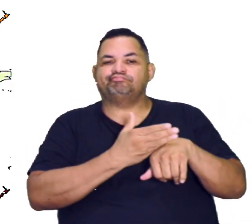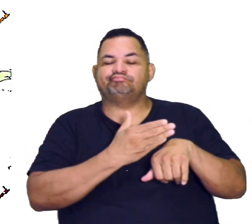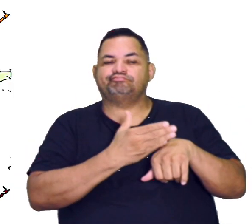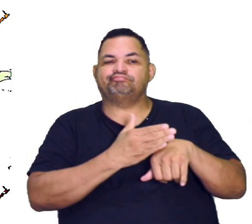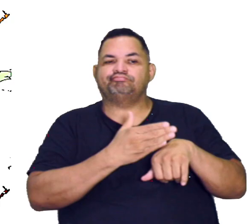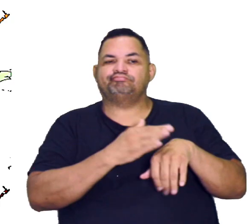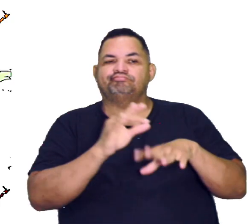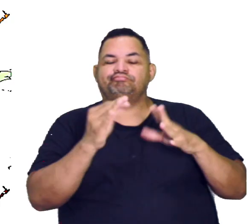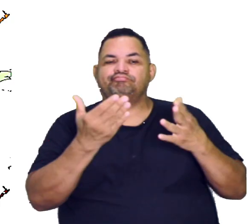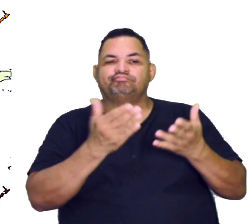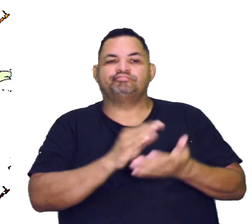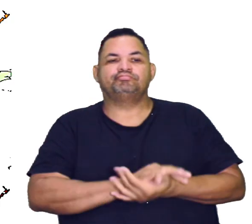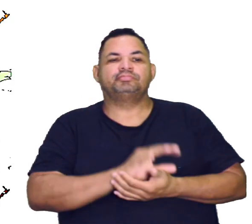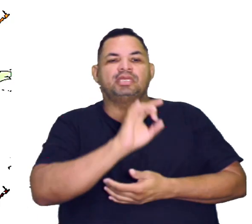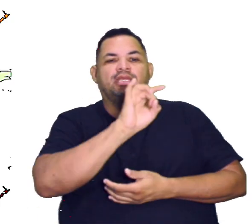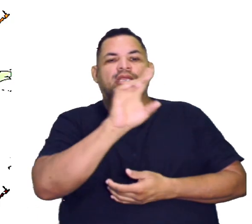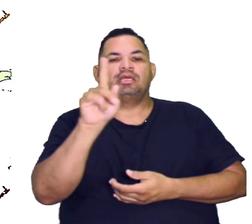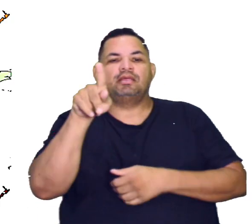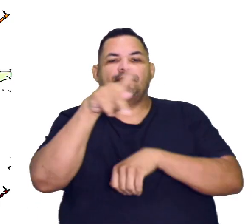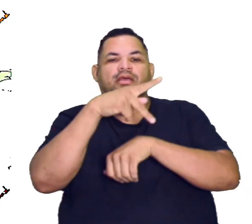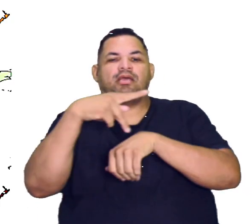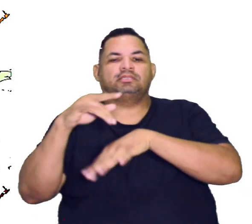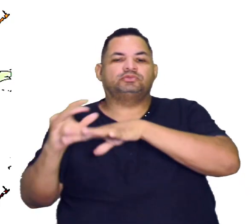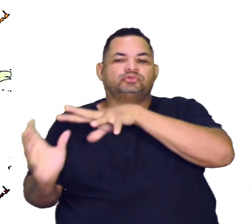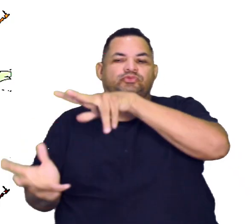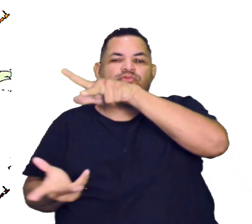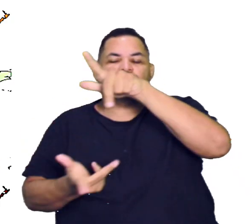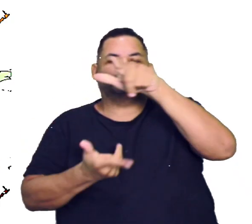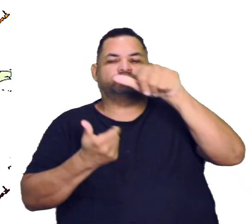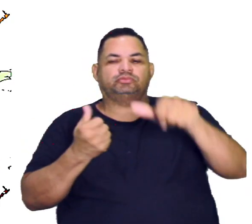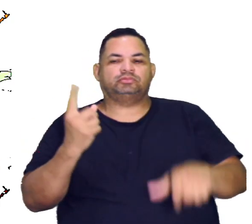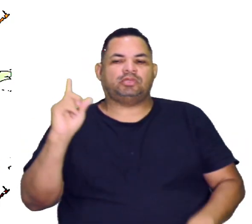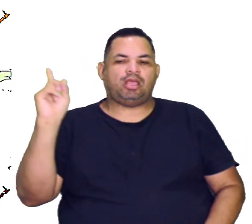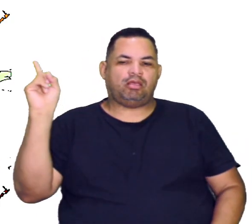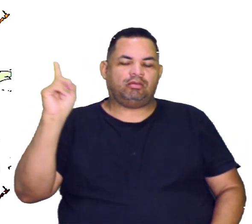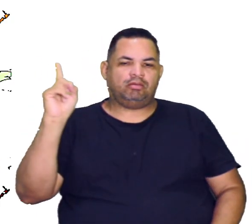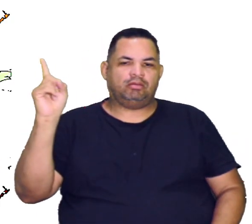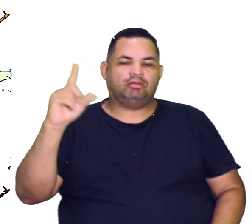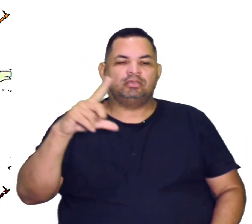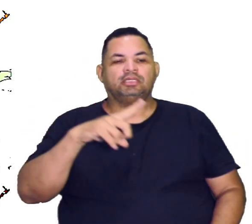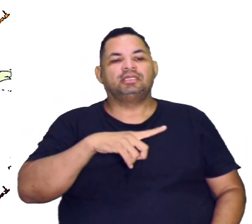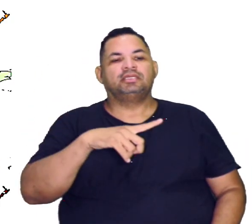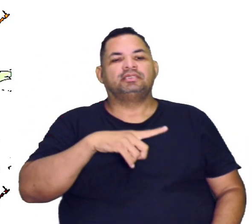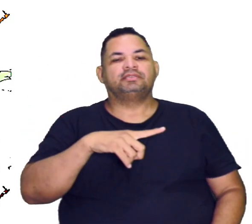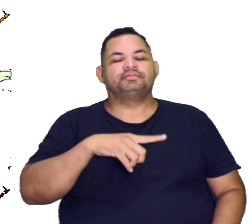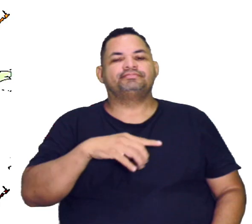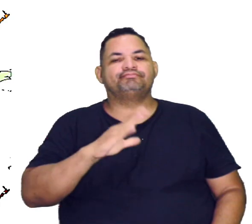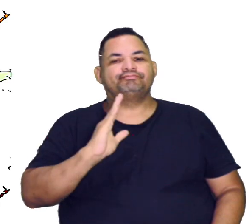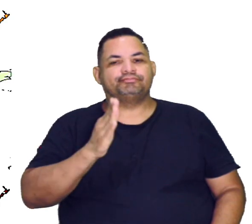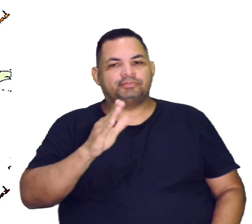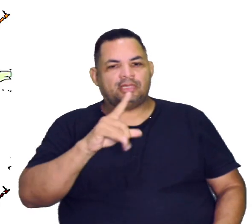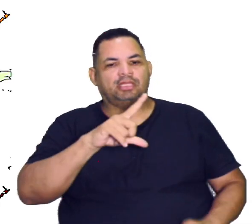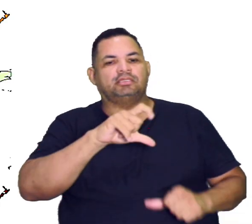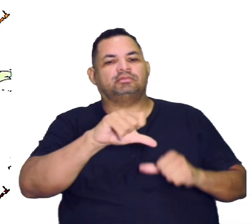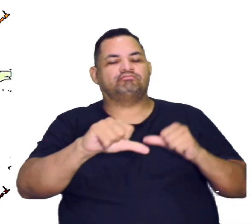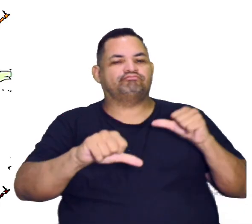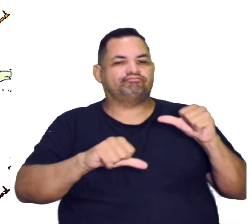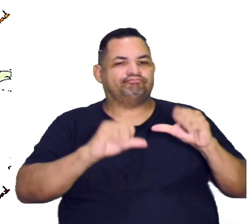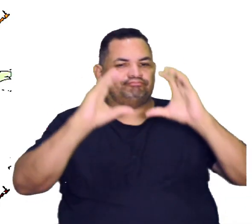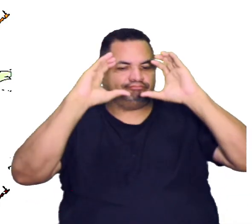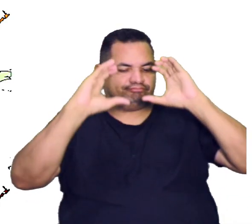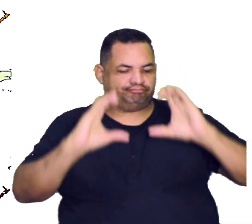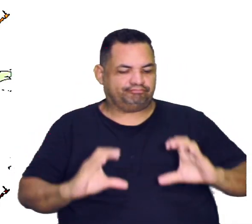exercícios físicos em cada país. Então, só para vocês terem uma noção. Já tem mudanças de comportamento de